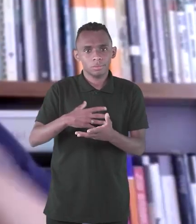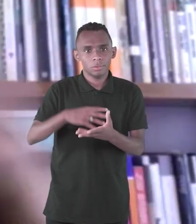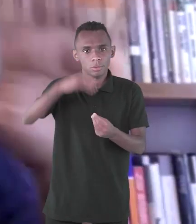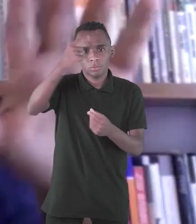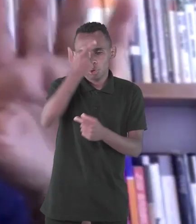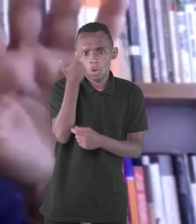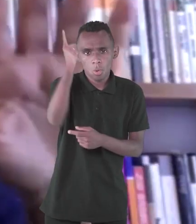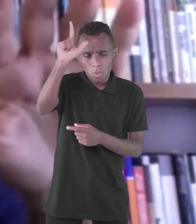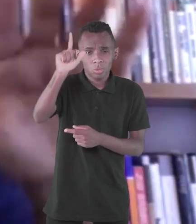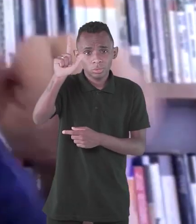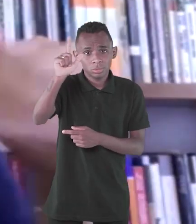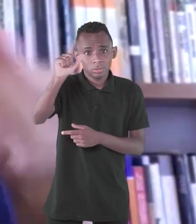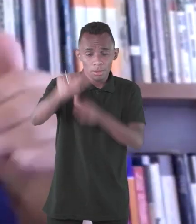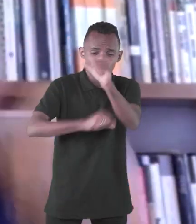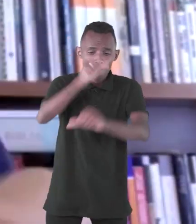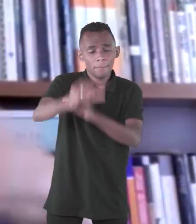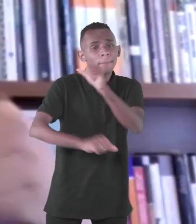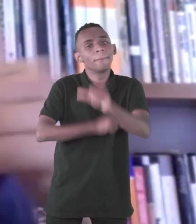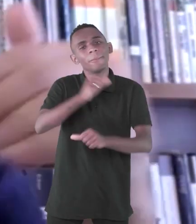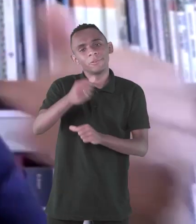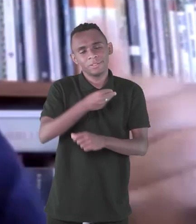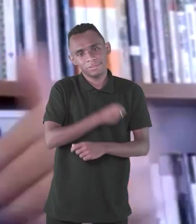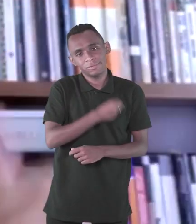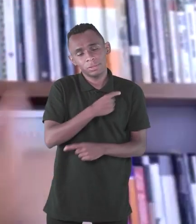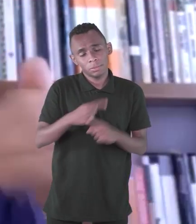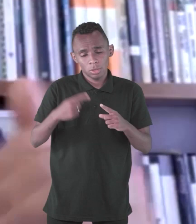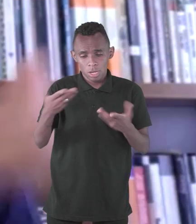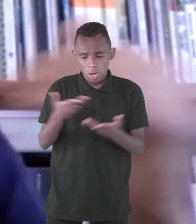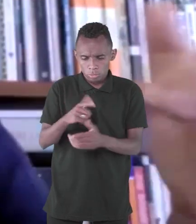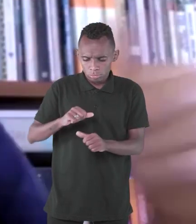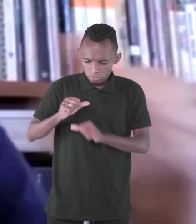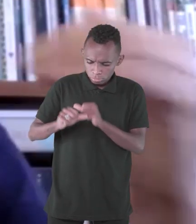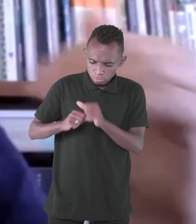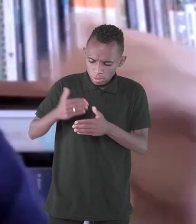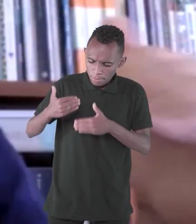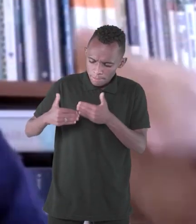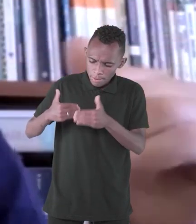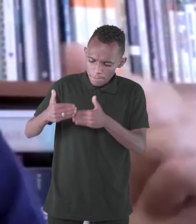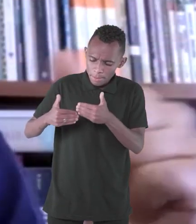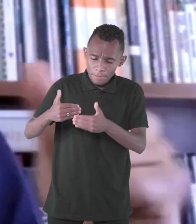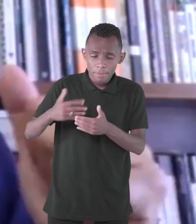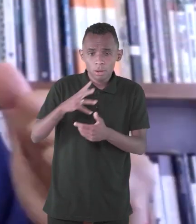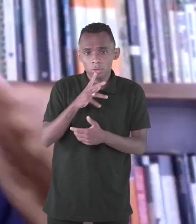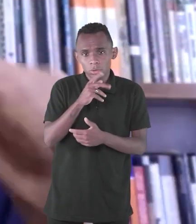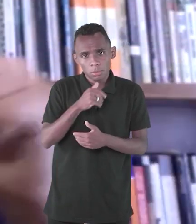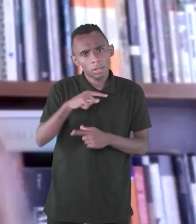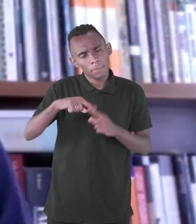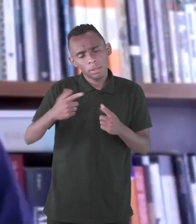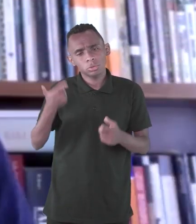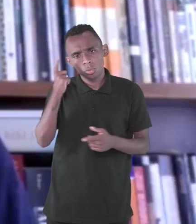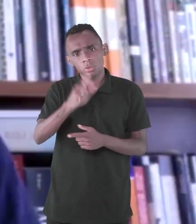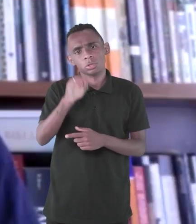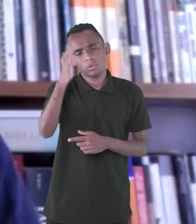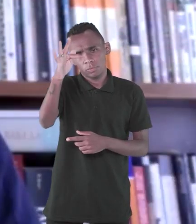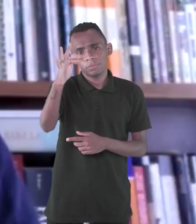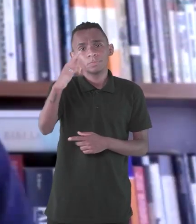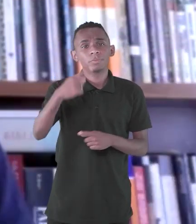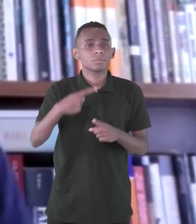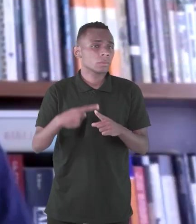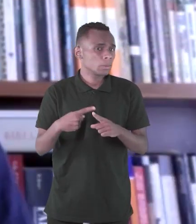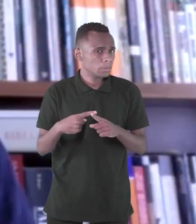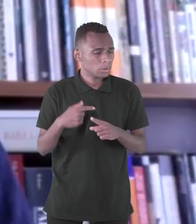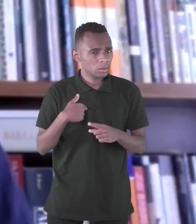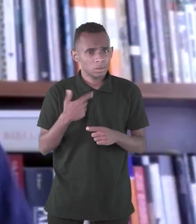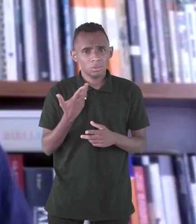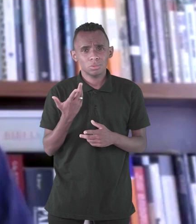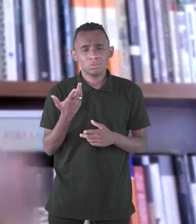replay de formiga não, né? Mas somos formigas, estamos aqui fazendo o nosso trabalho. Por que